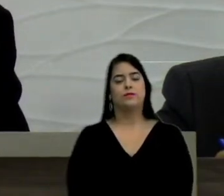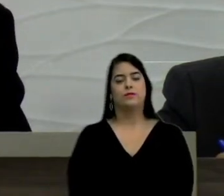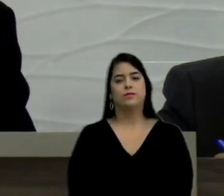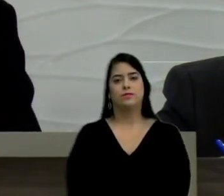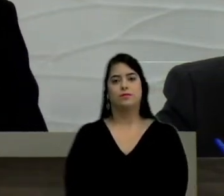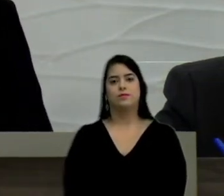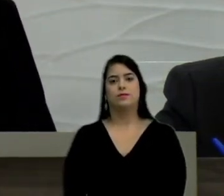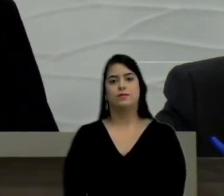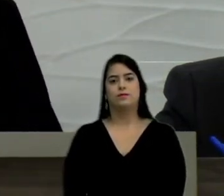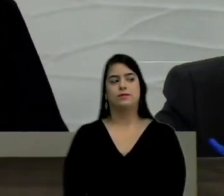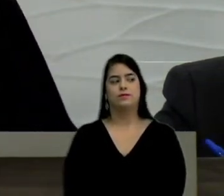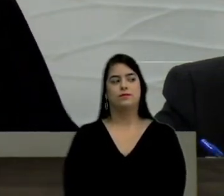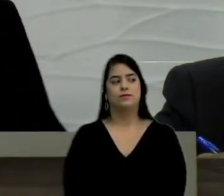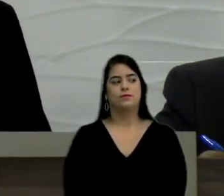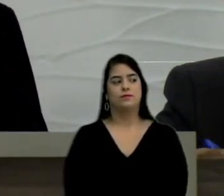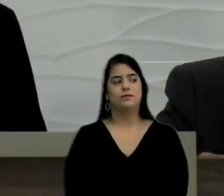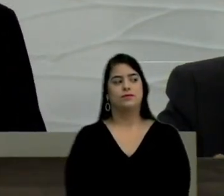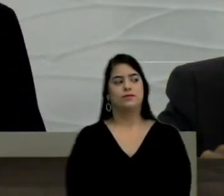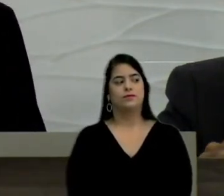sindicato